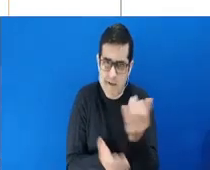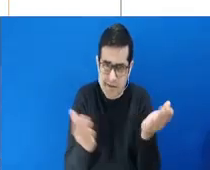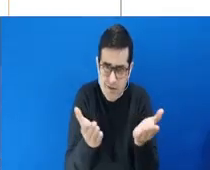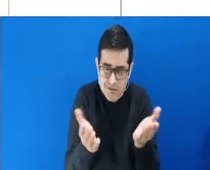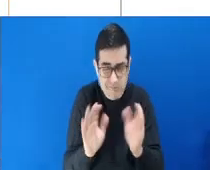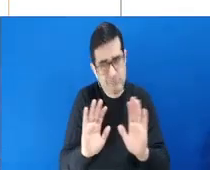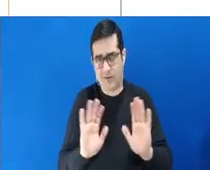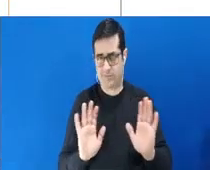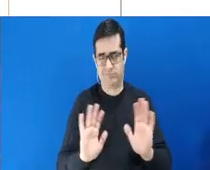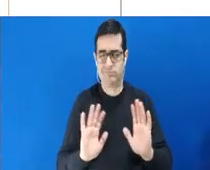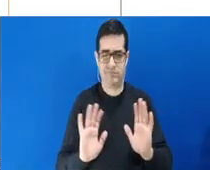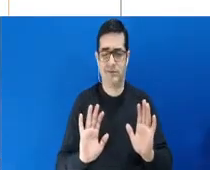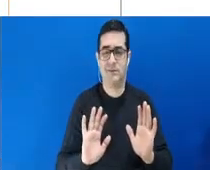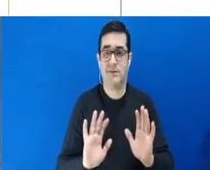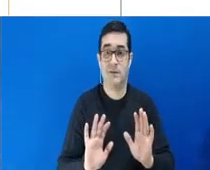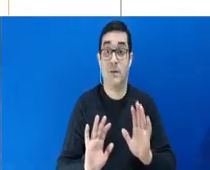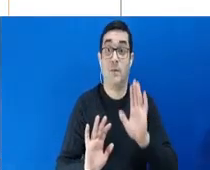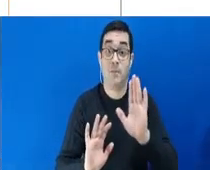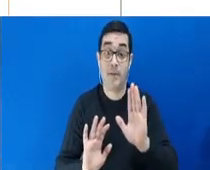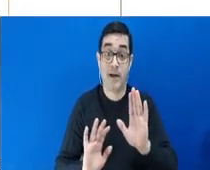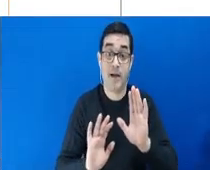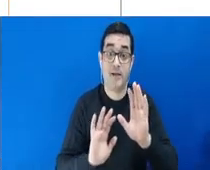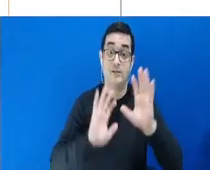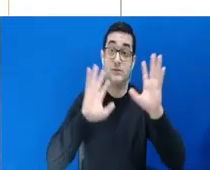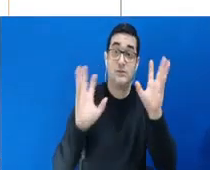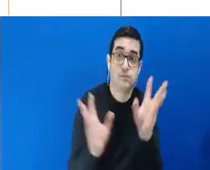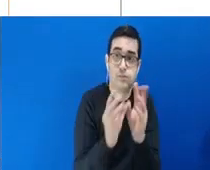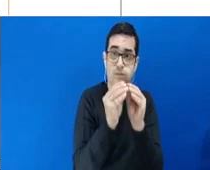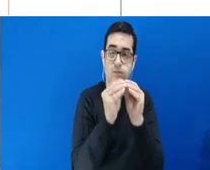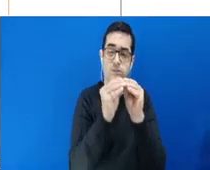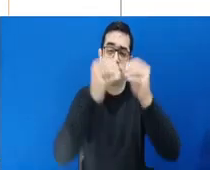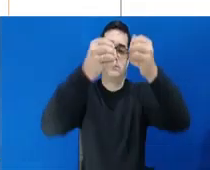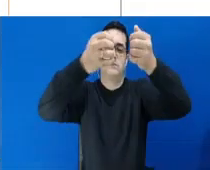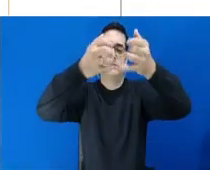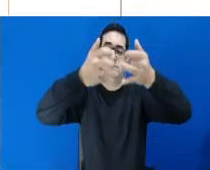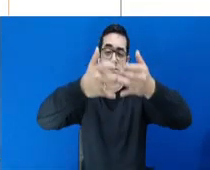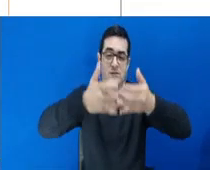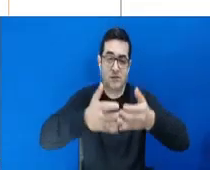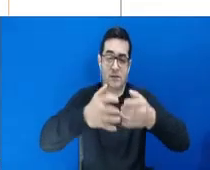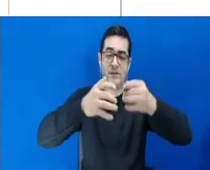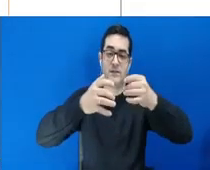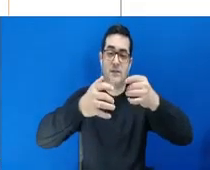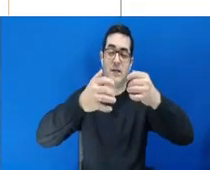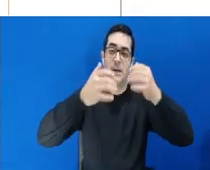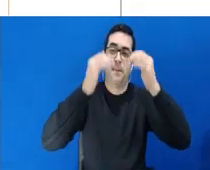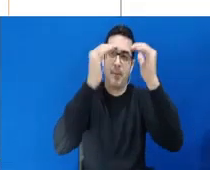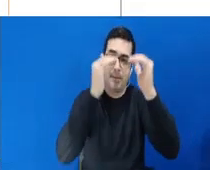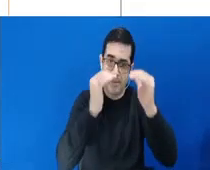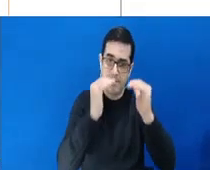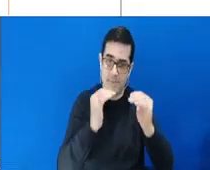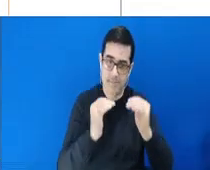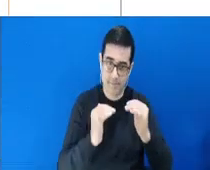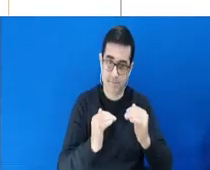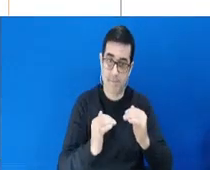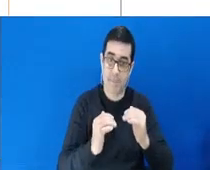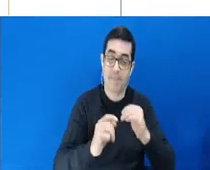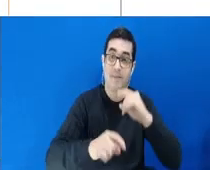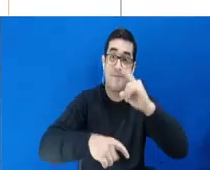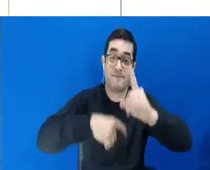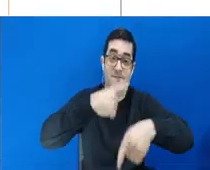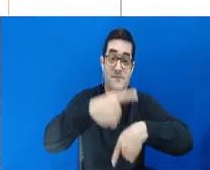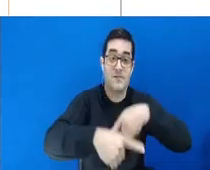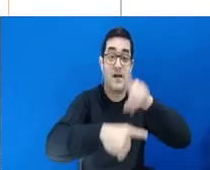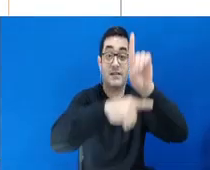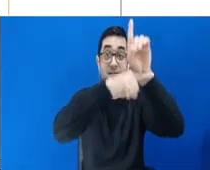a resolução dessas funções de onda vai chegar nas densidades de probabilidade.